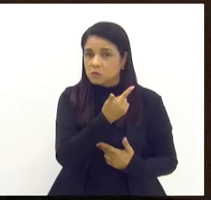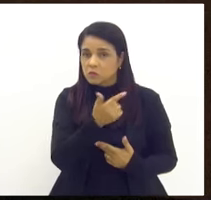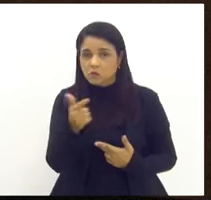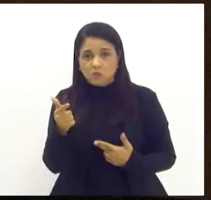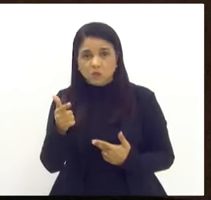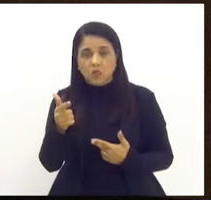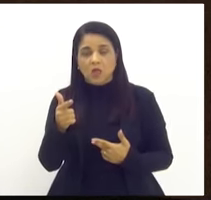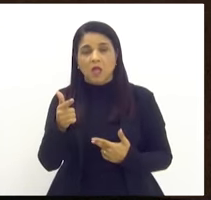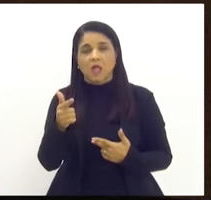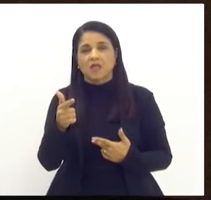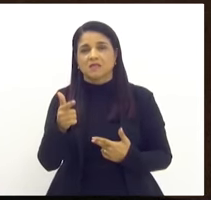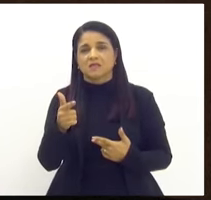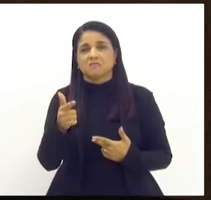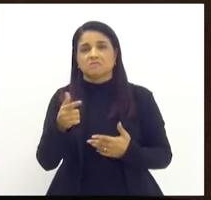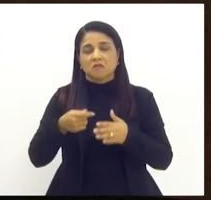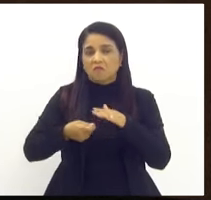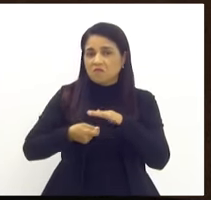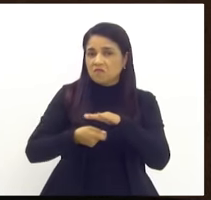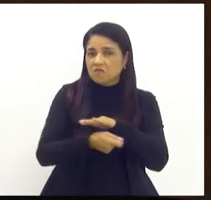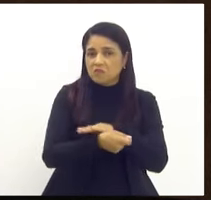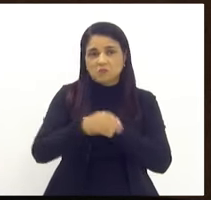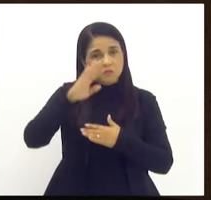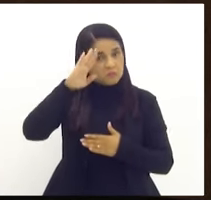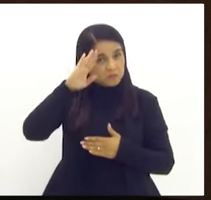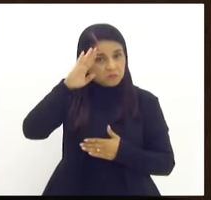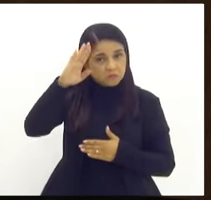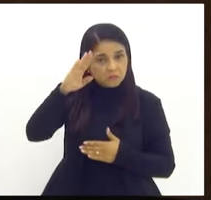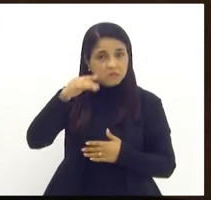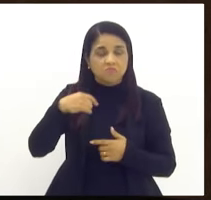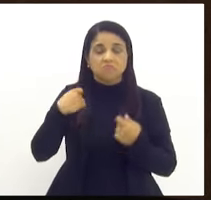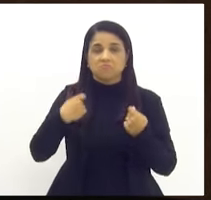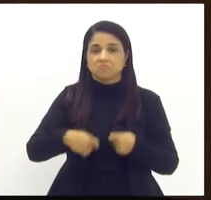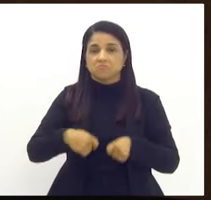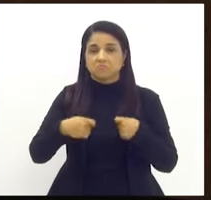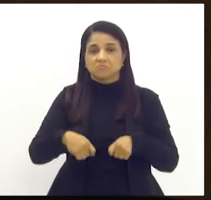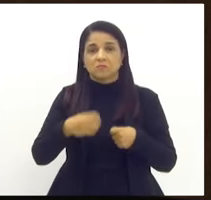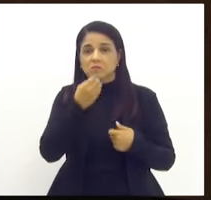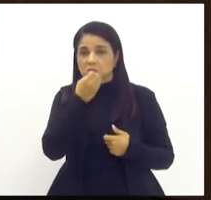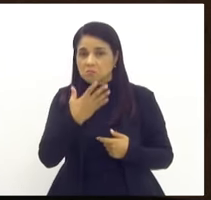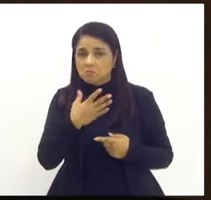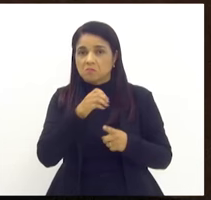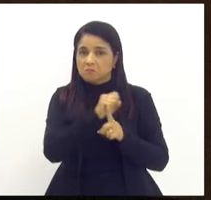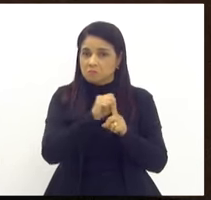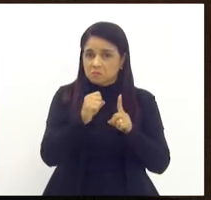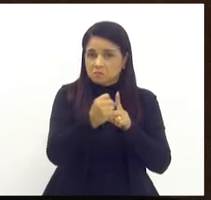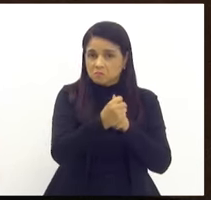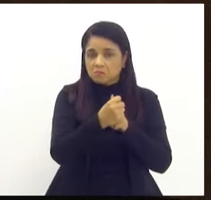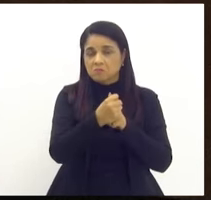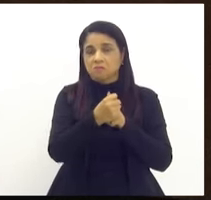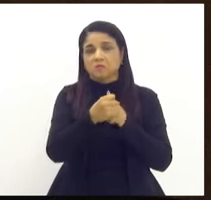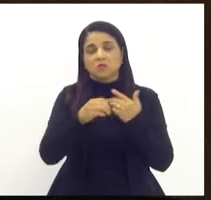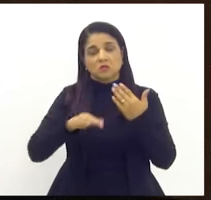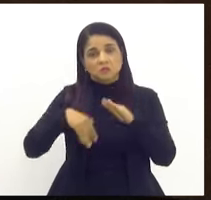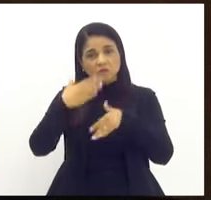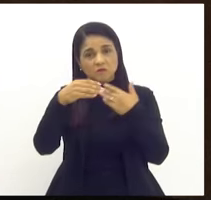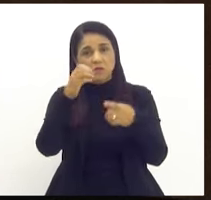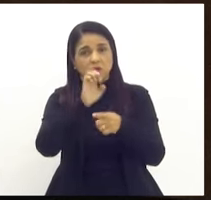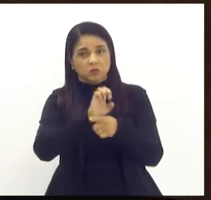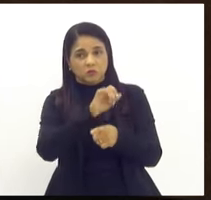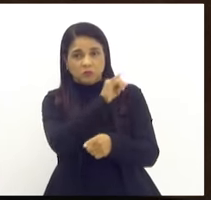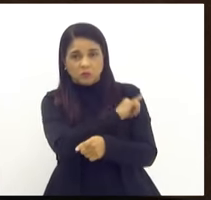alocativa caso os investimentos prioritários e essenciais para o bem-estar social e para o desenvolvimento do Estado do Rio de Janeiro